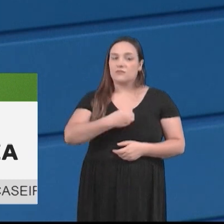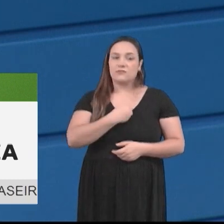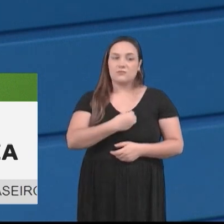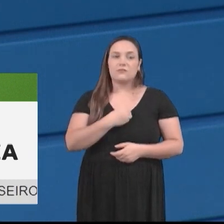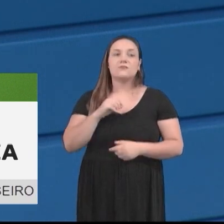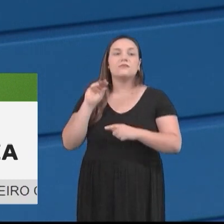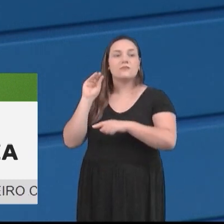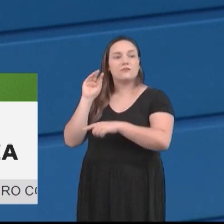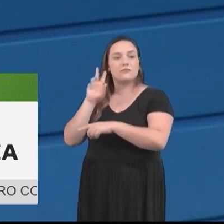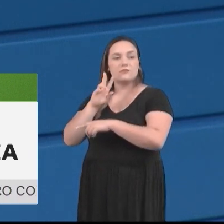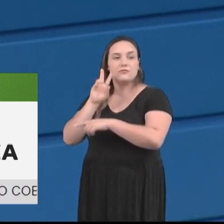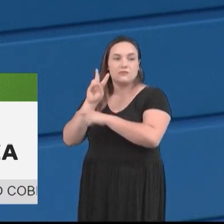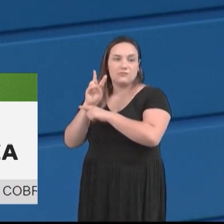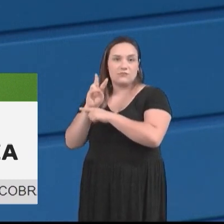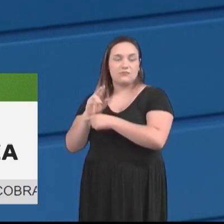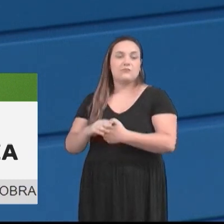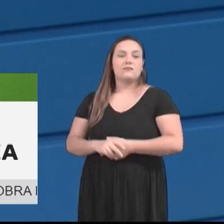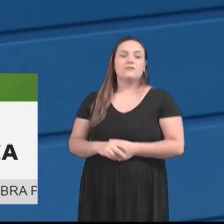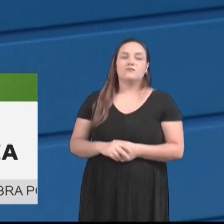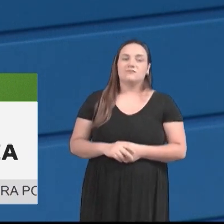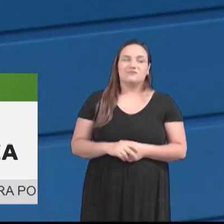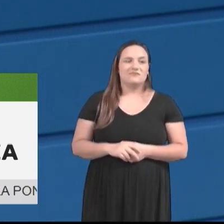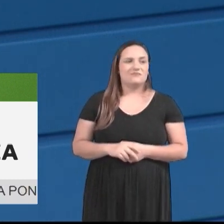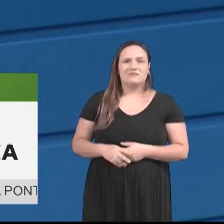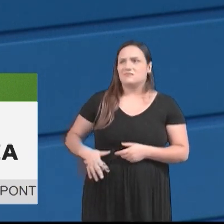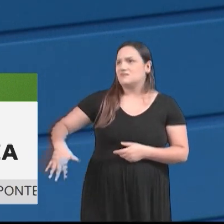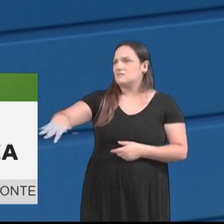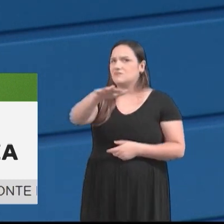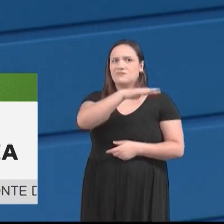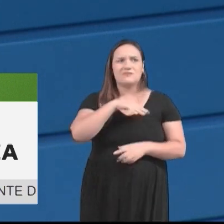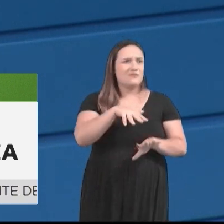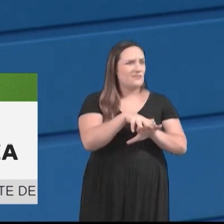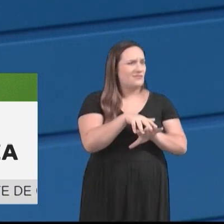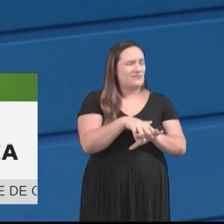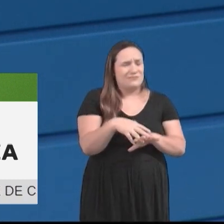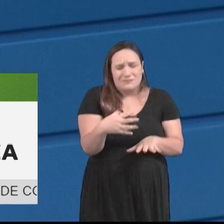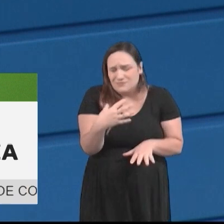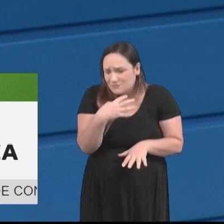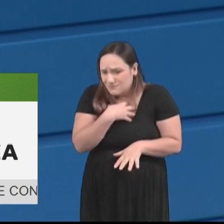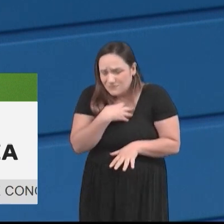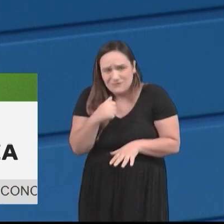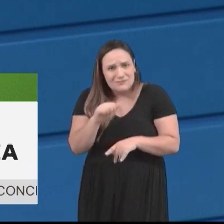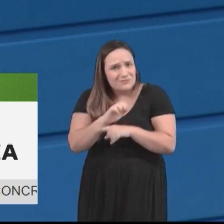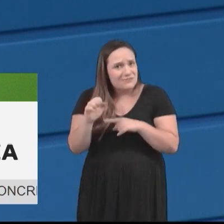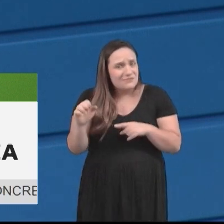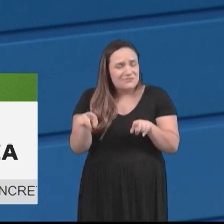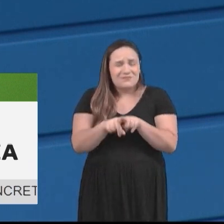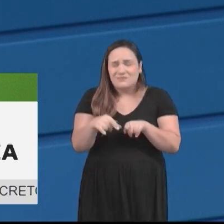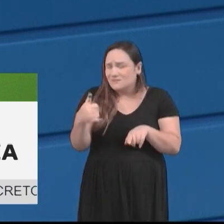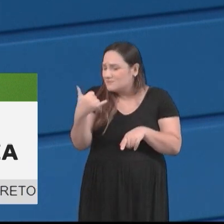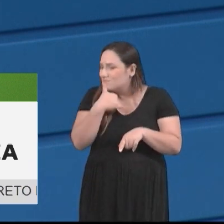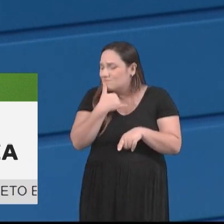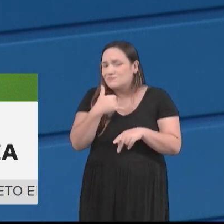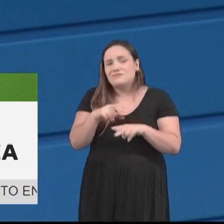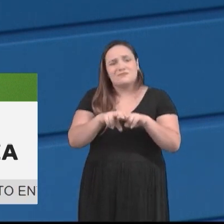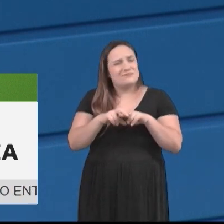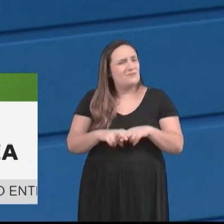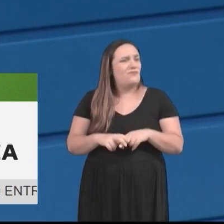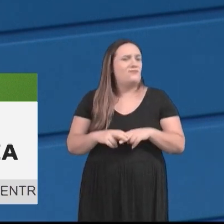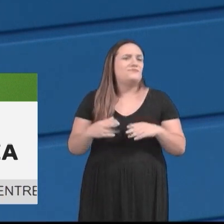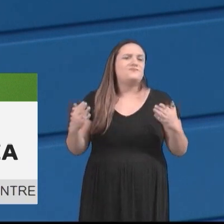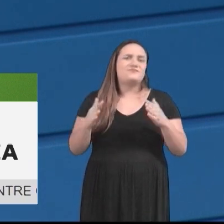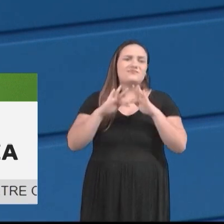cuidados médicos. A fatalidade gerou imensa comoção no município de Sidrolândia e em todo o estado, diante da dor irreparável sofrida